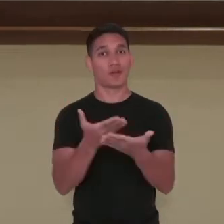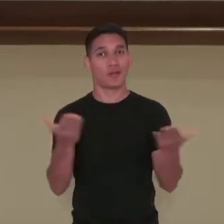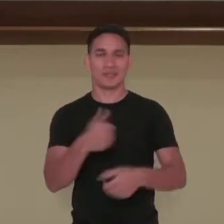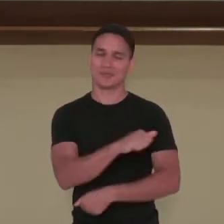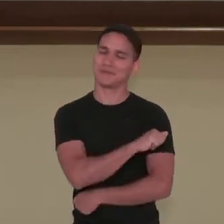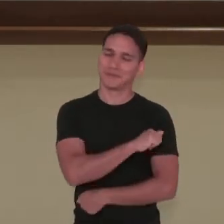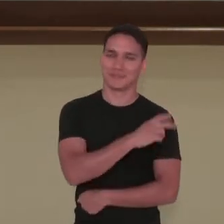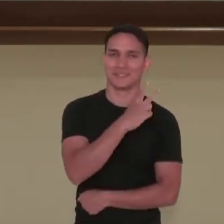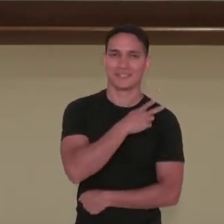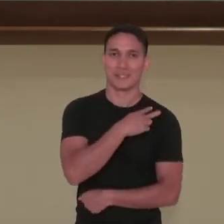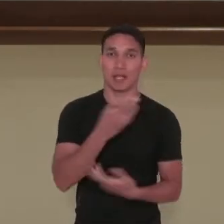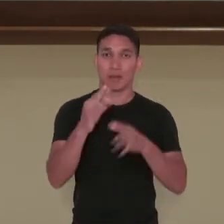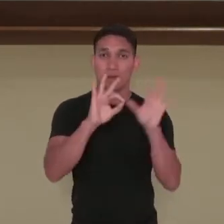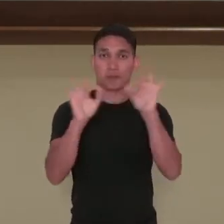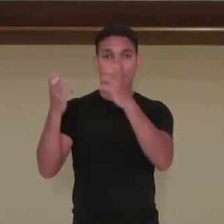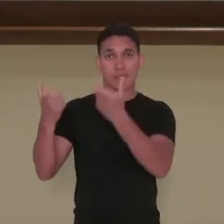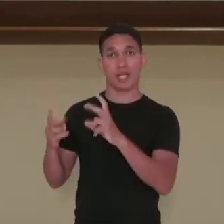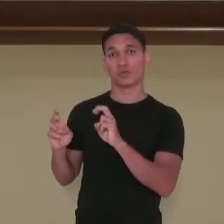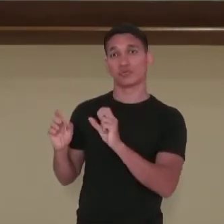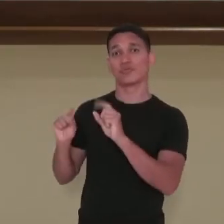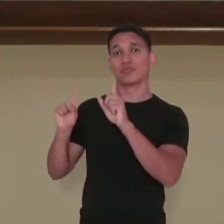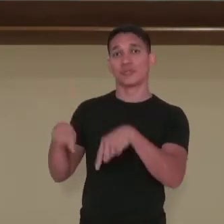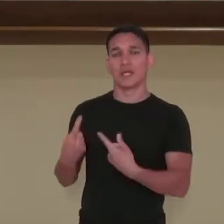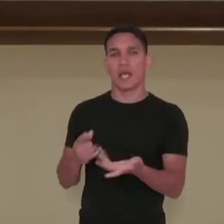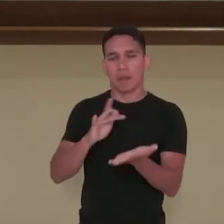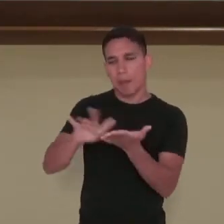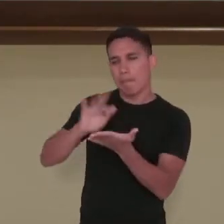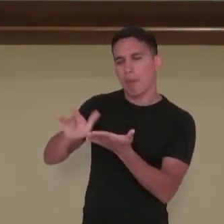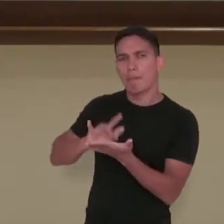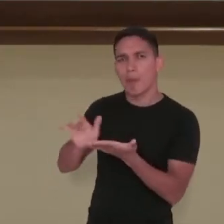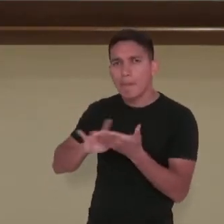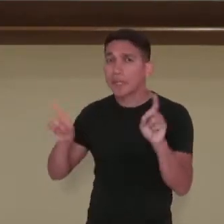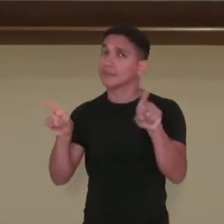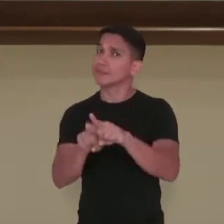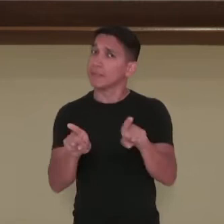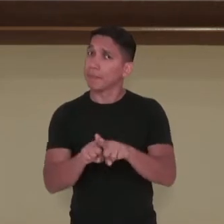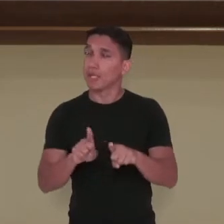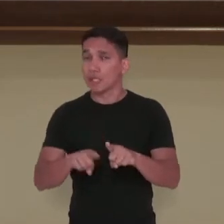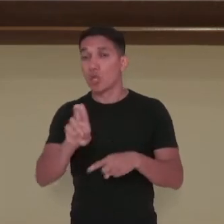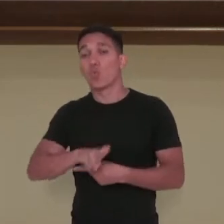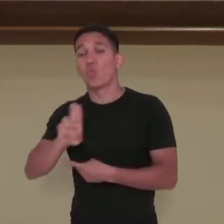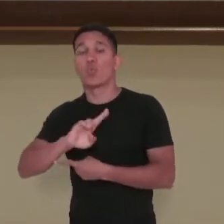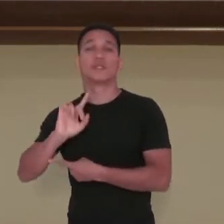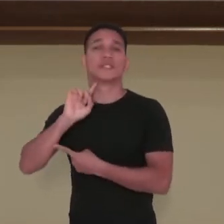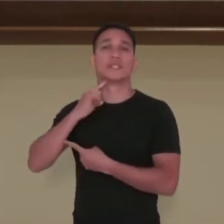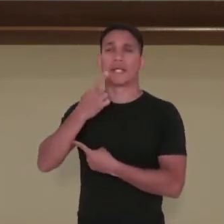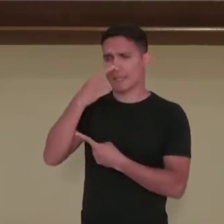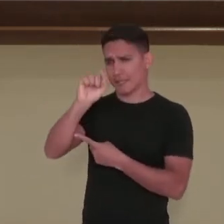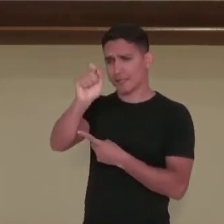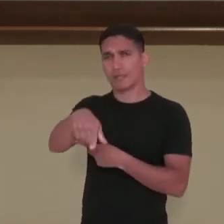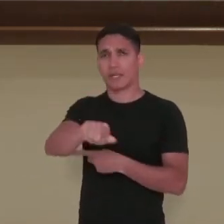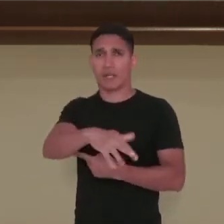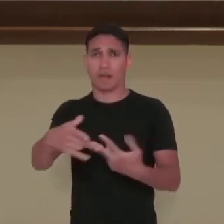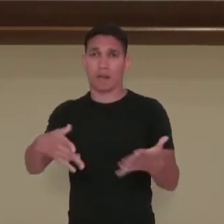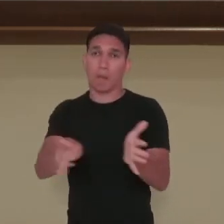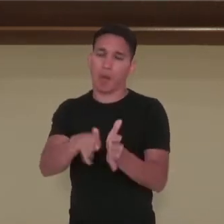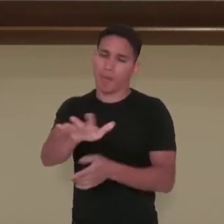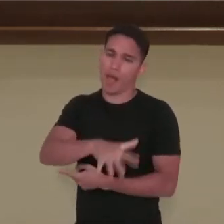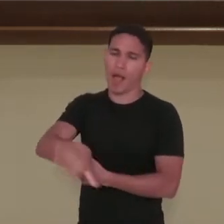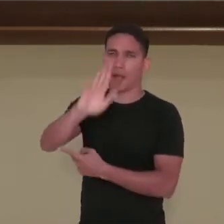Olá, estudantes da segunda série. Nesse vídeo vamos falar sobre consumo e utilização do lixo em termos brasileiros. Para